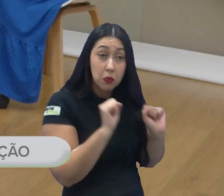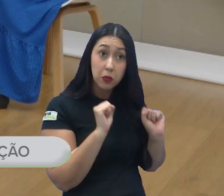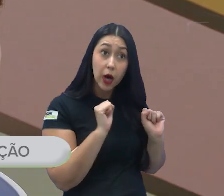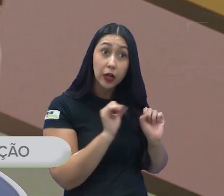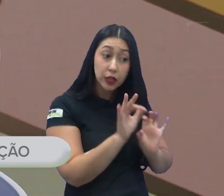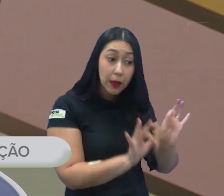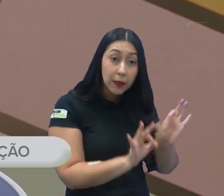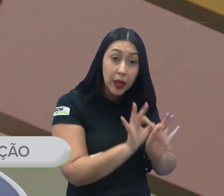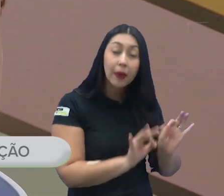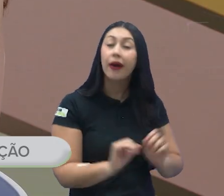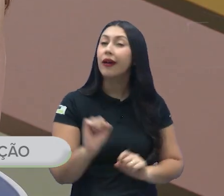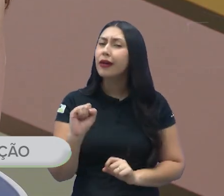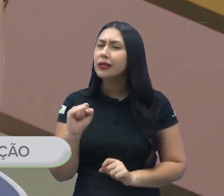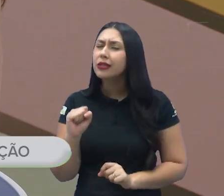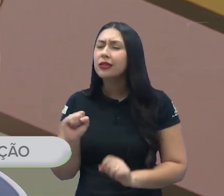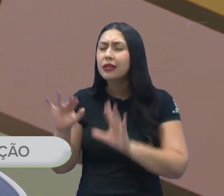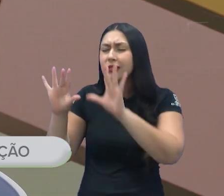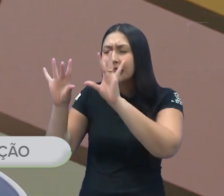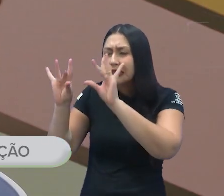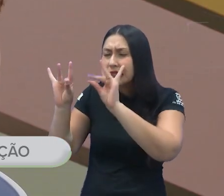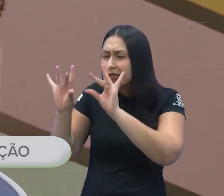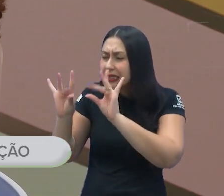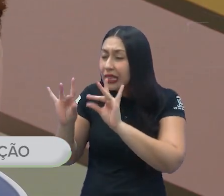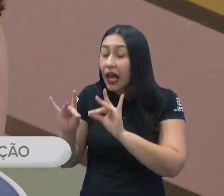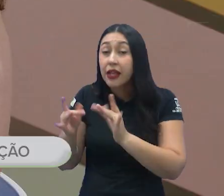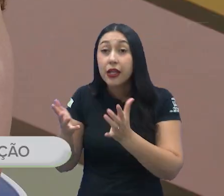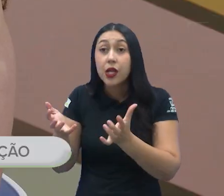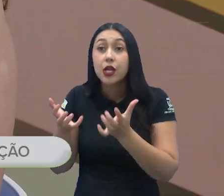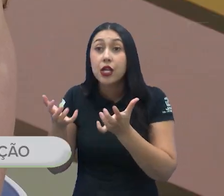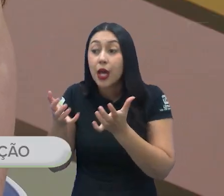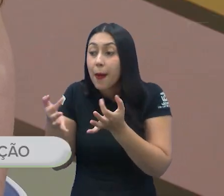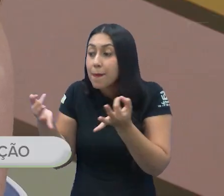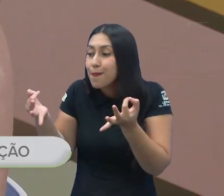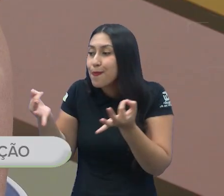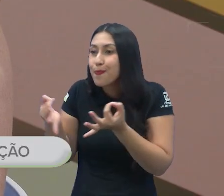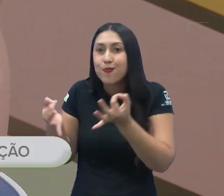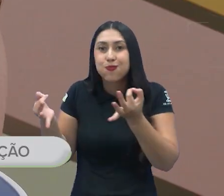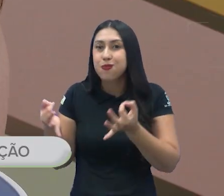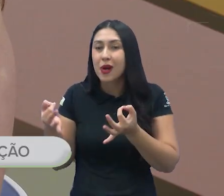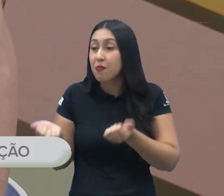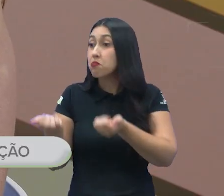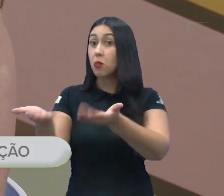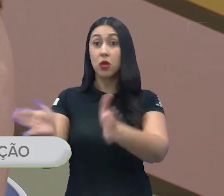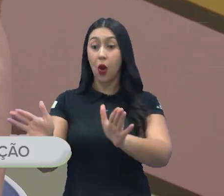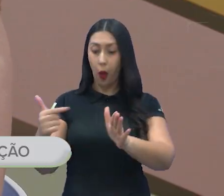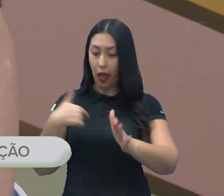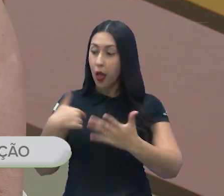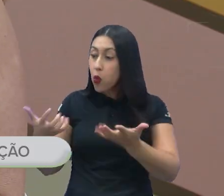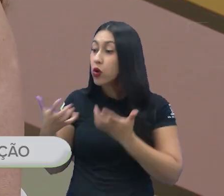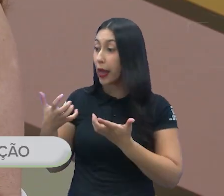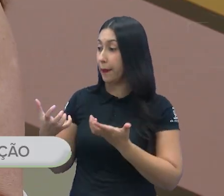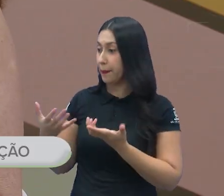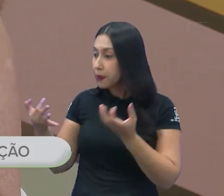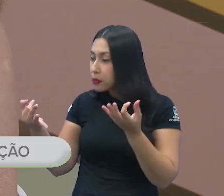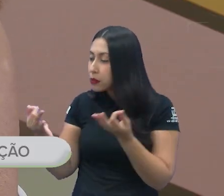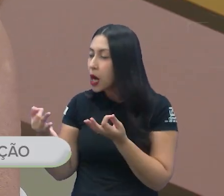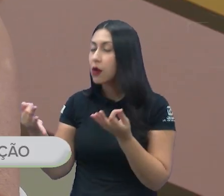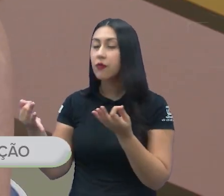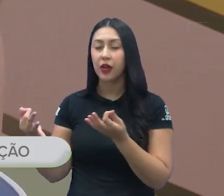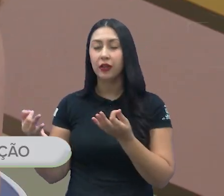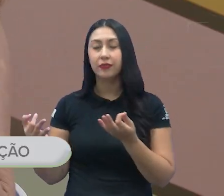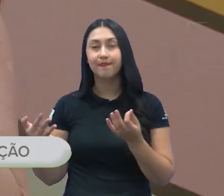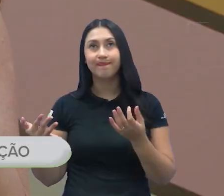bem detalhista, ele busca a mesma perfeição e não é nem para o outro, é para ele. E aí seria